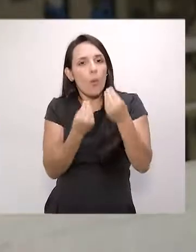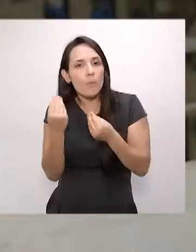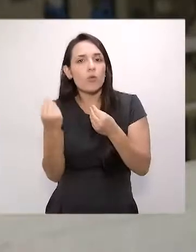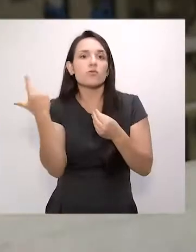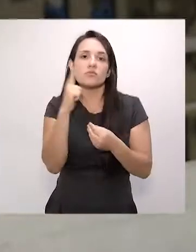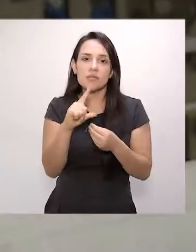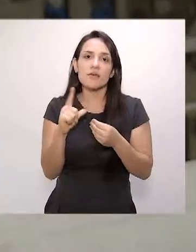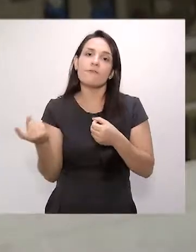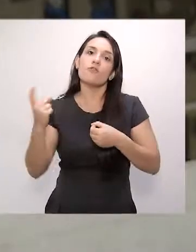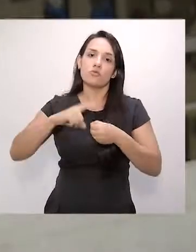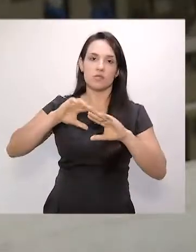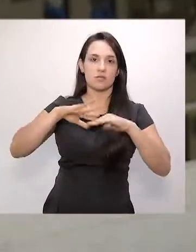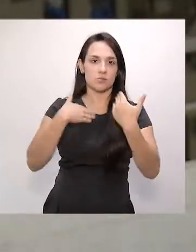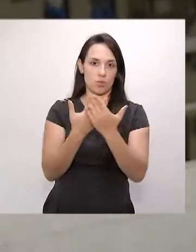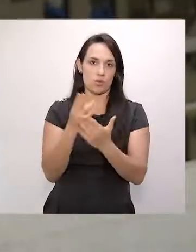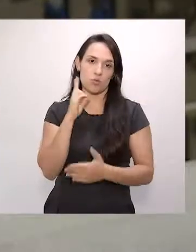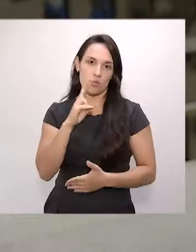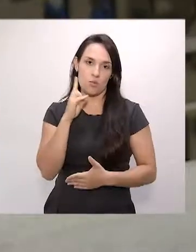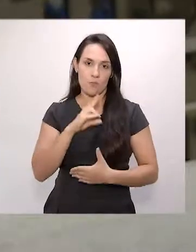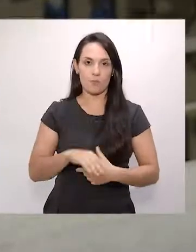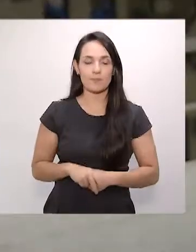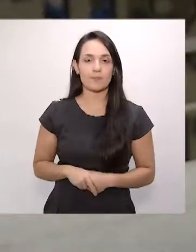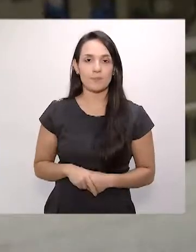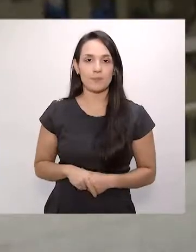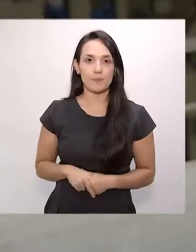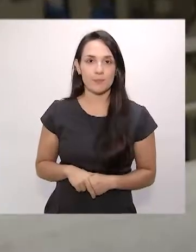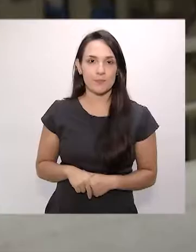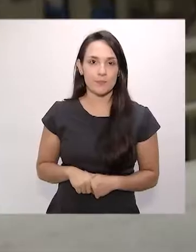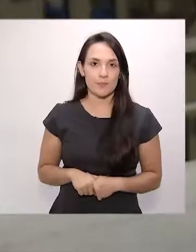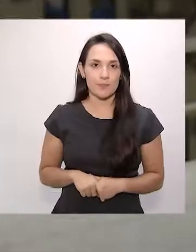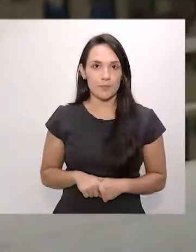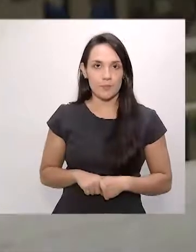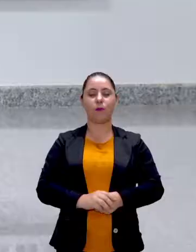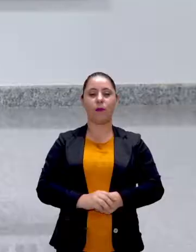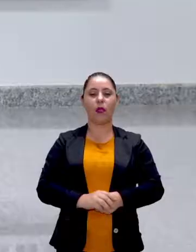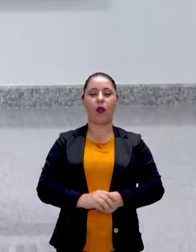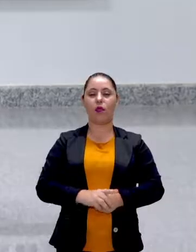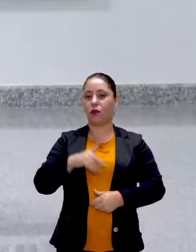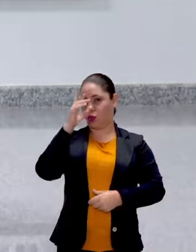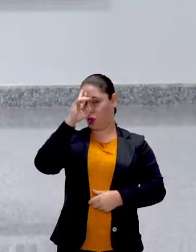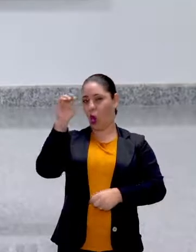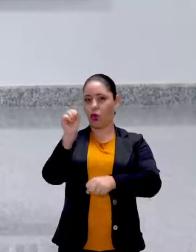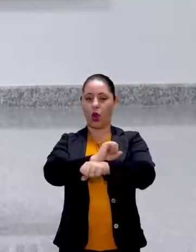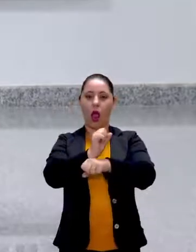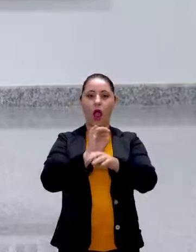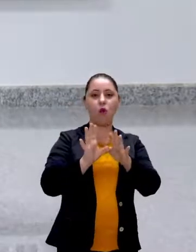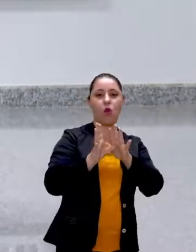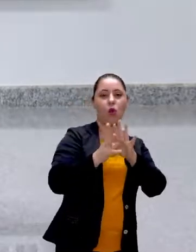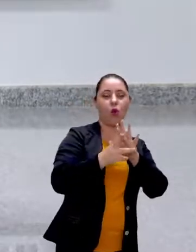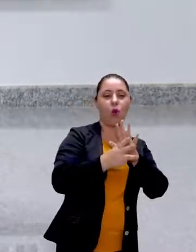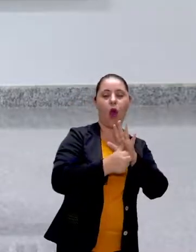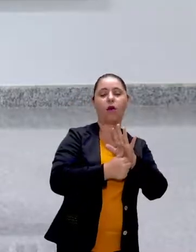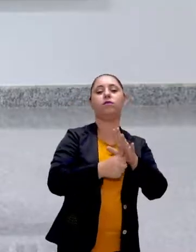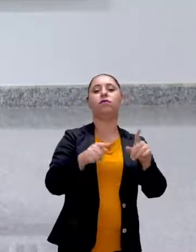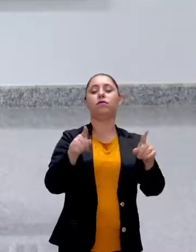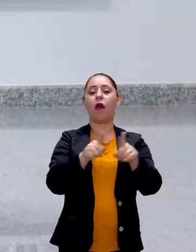Brasília as ações necessárias para o retorno seguro à sala de aula. Proprietários